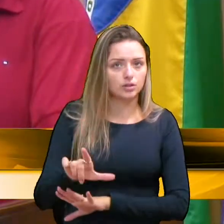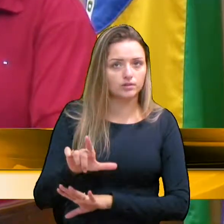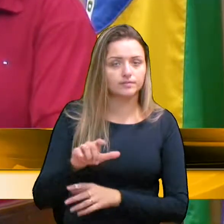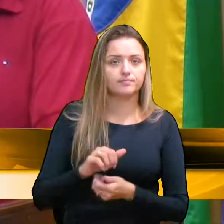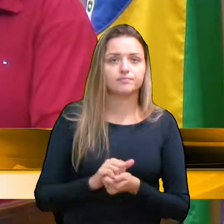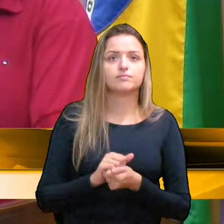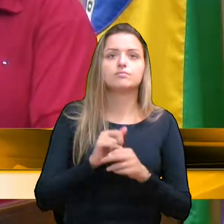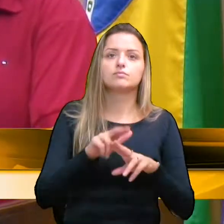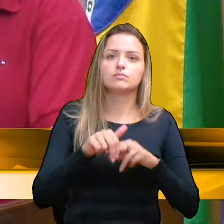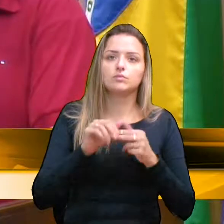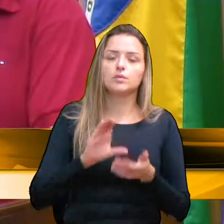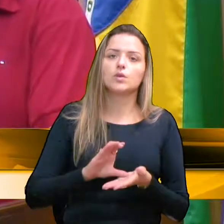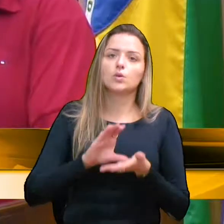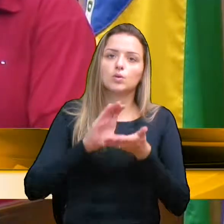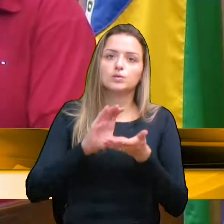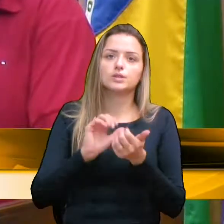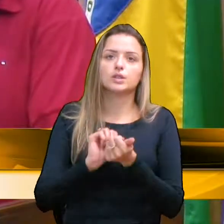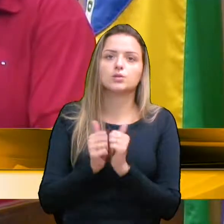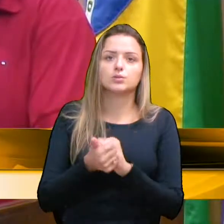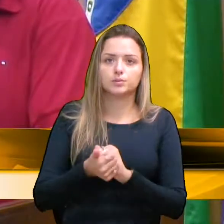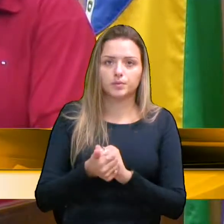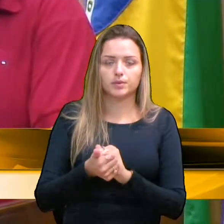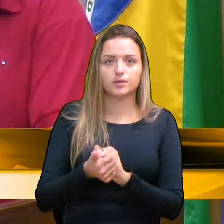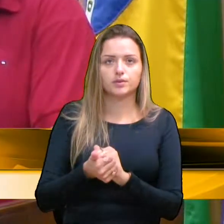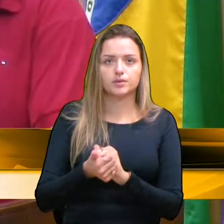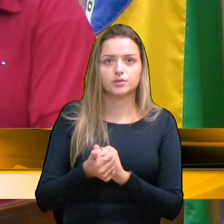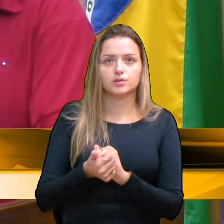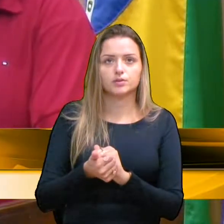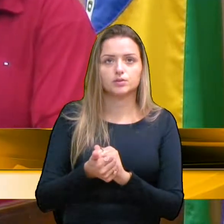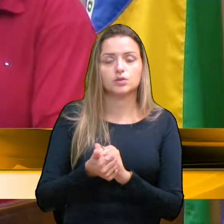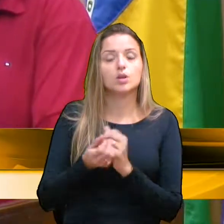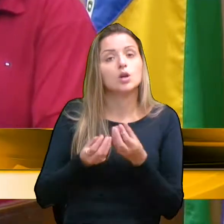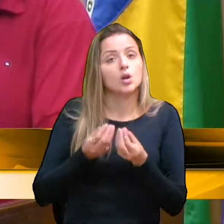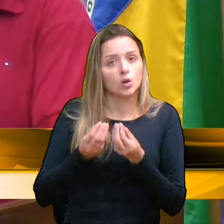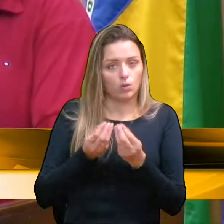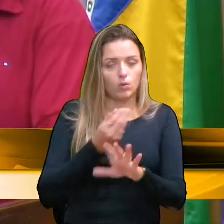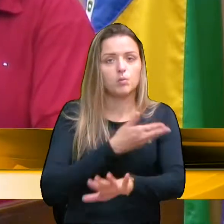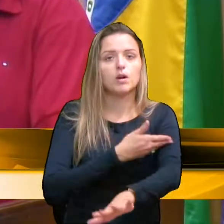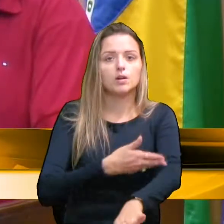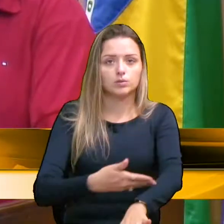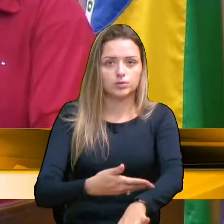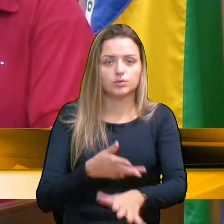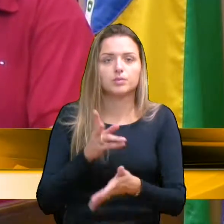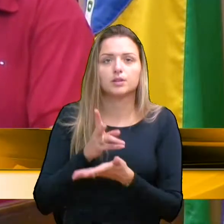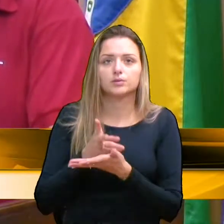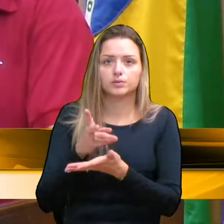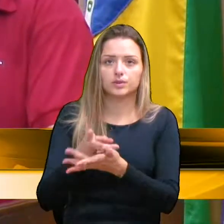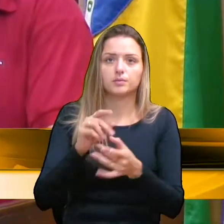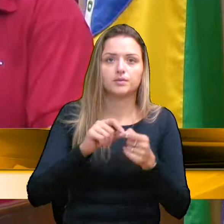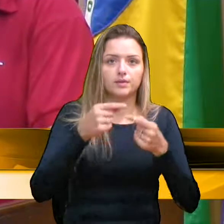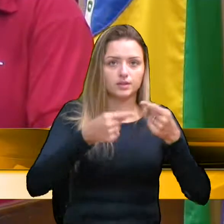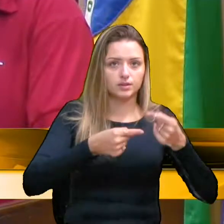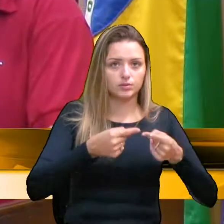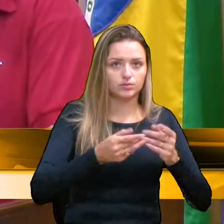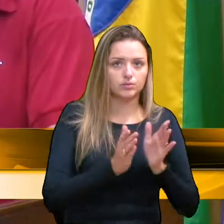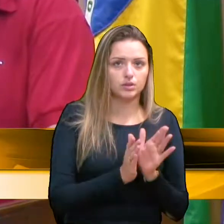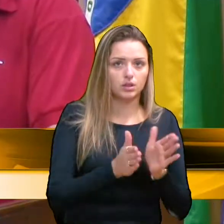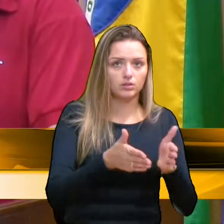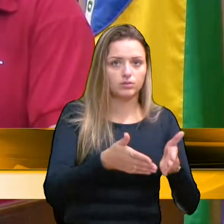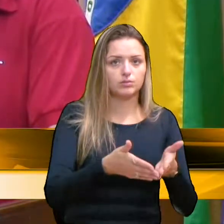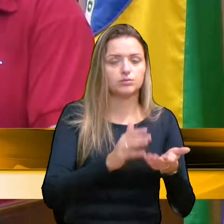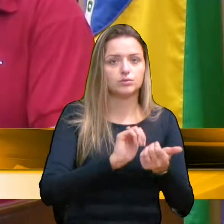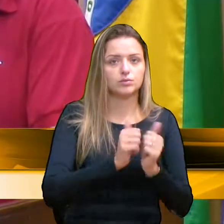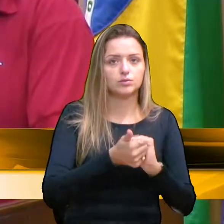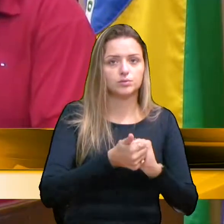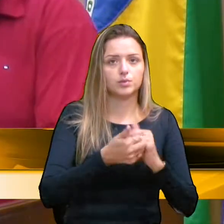Conselho Municipal do Desporto, como é de habitual, anualmente faz o Fórum Municipal do Esporte e Lazer.